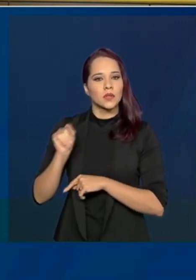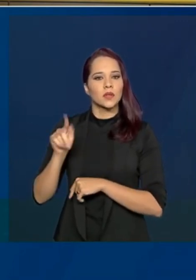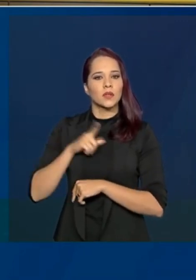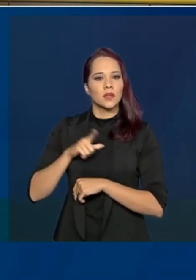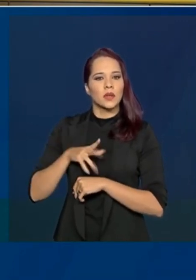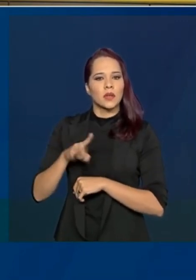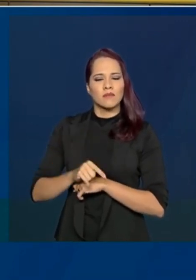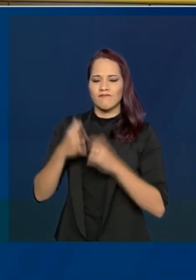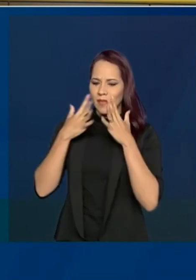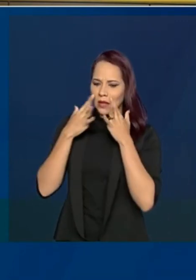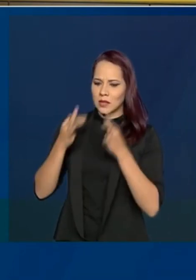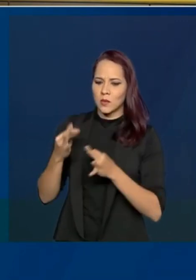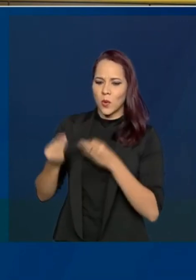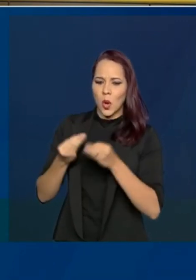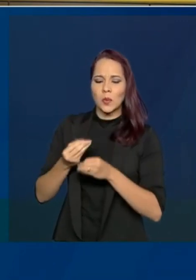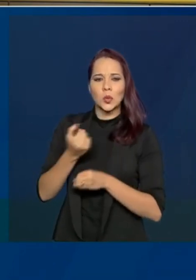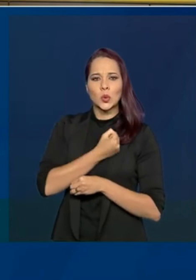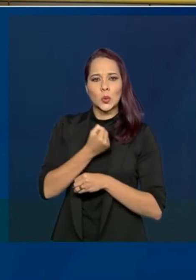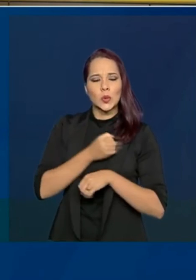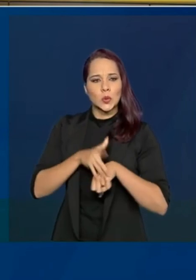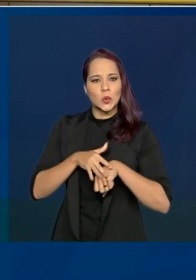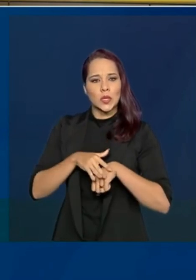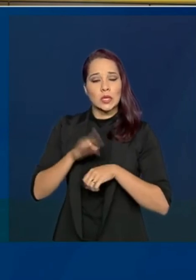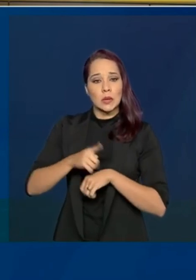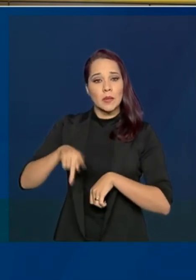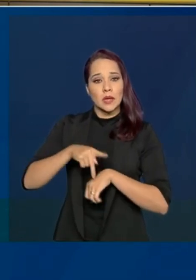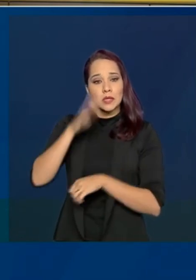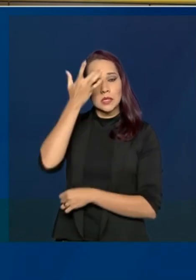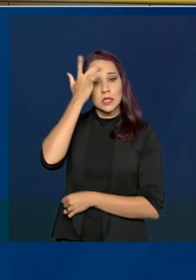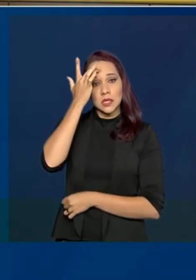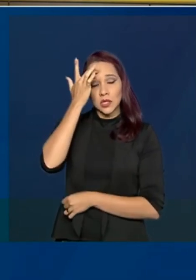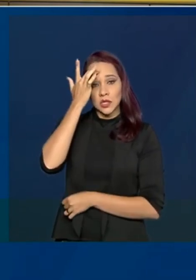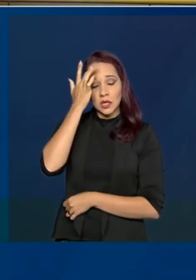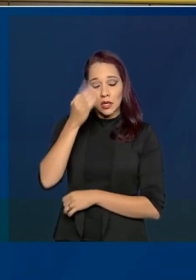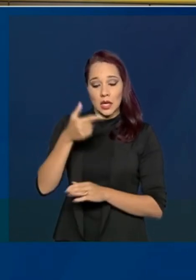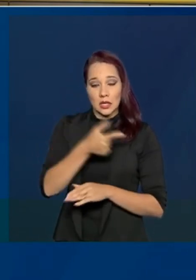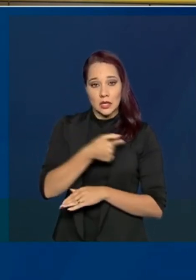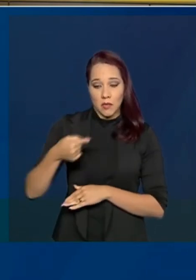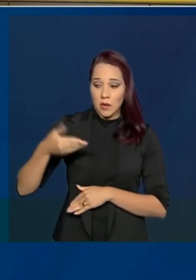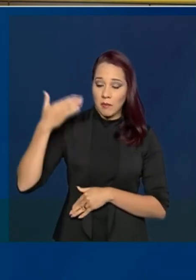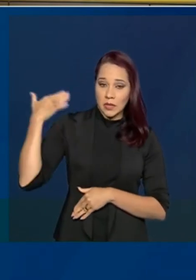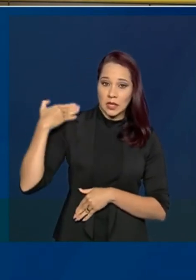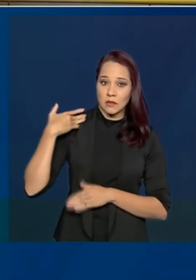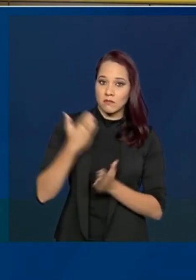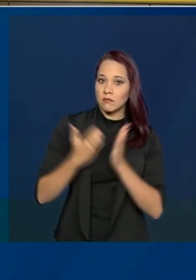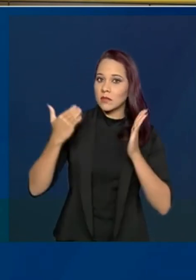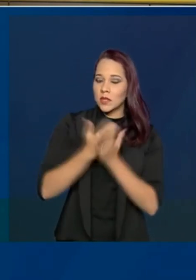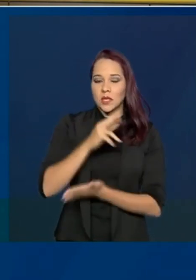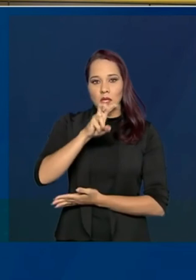chama bastante atenção a evolução do número de casos na Índia, que na última semana epidemiológica ultrapassou